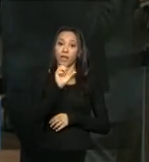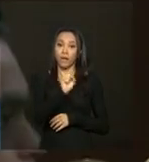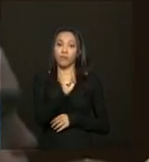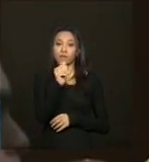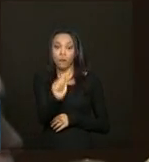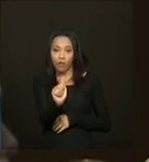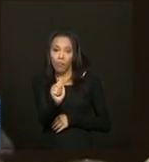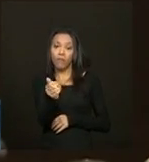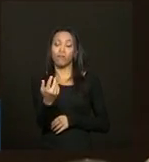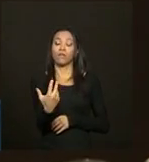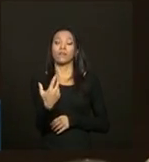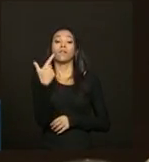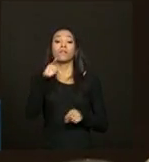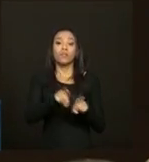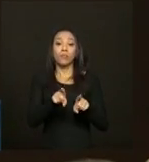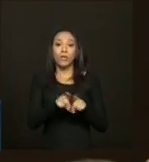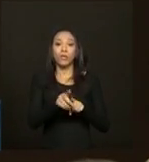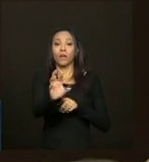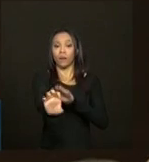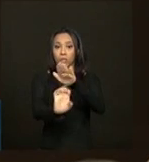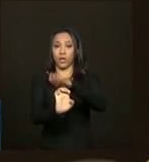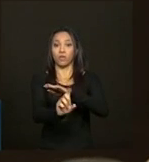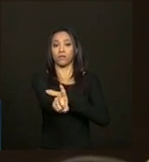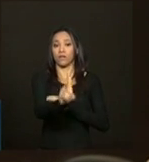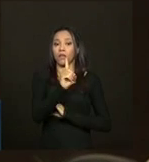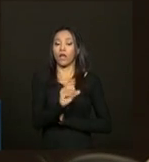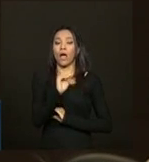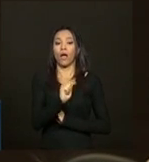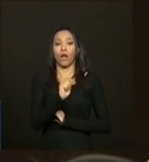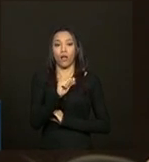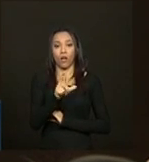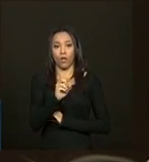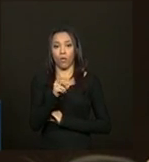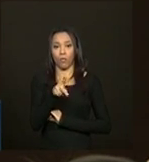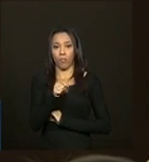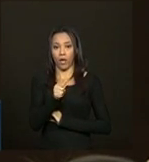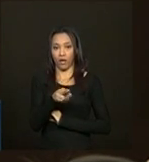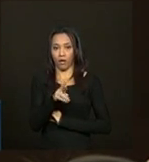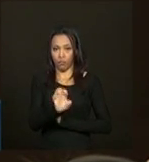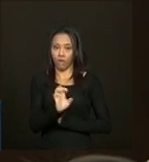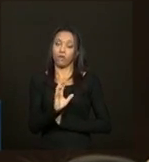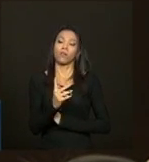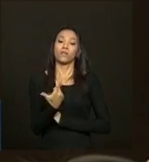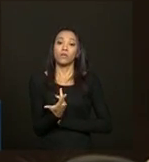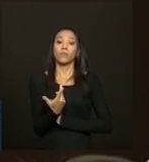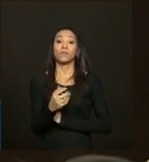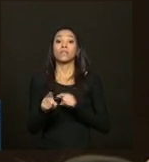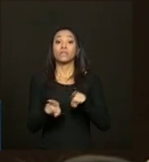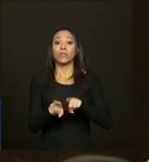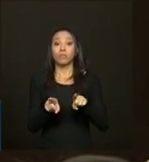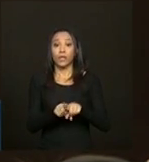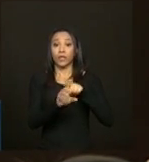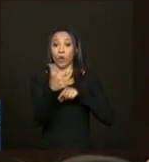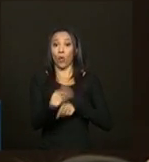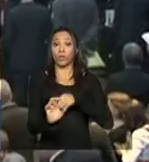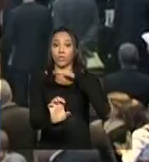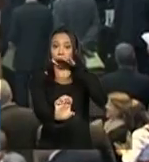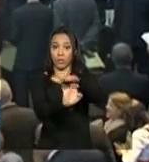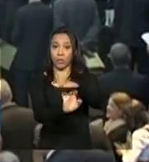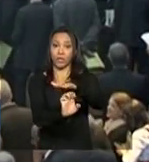corretora Elite. Alupar Investimento, representado pela corretora Fator. E Consórcio Matrinchã